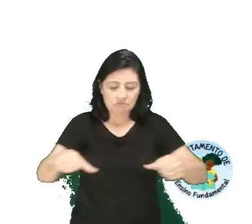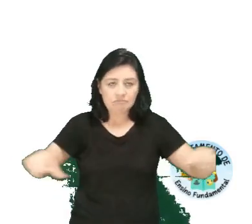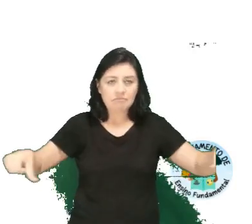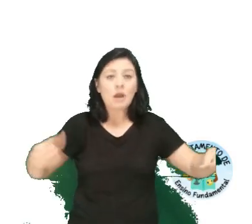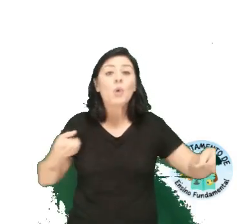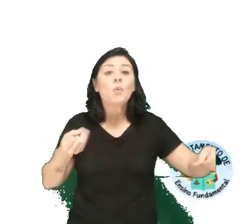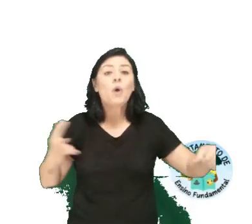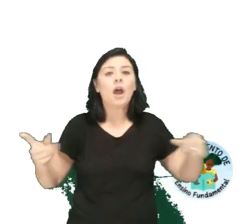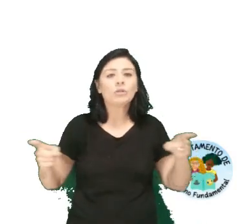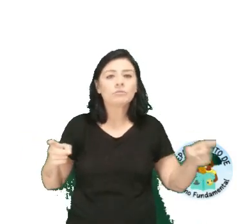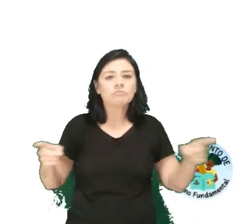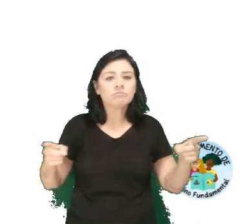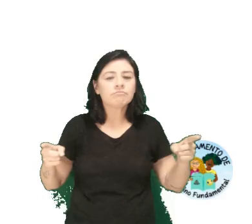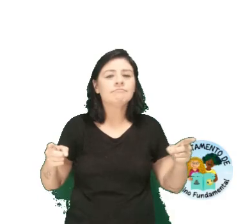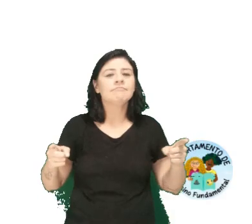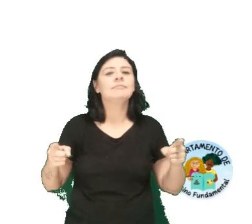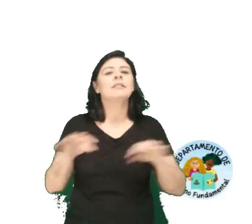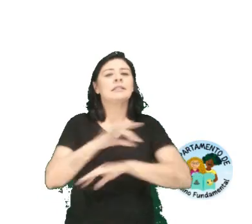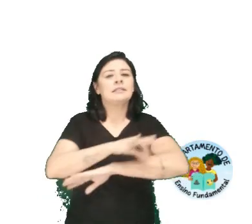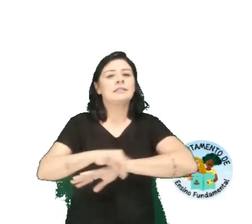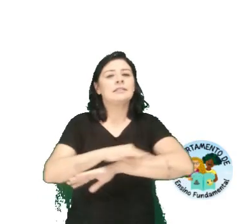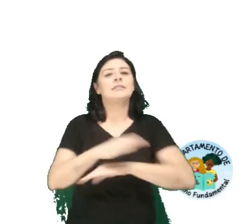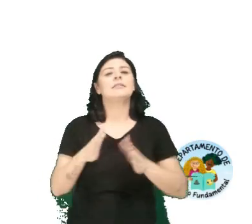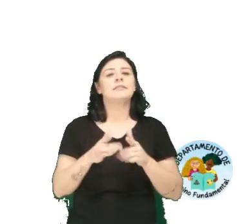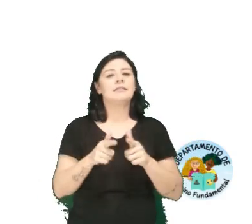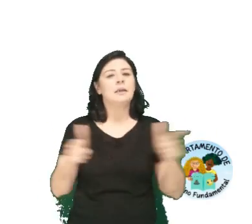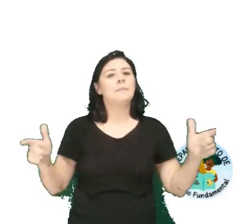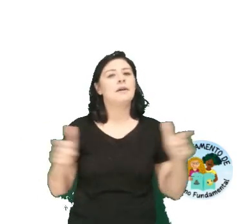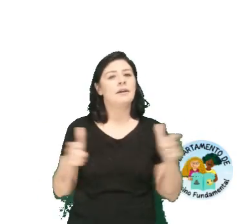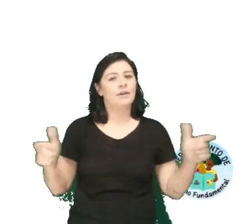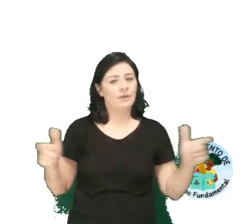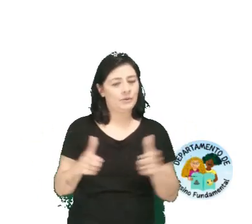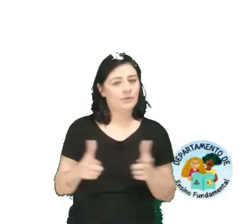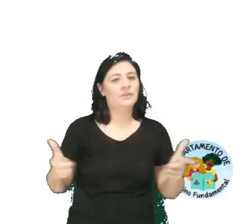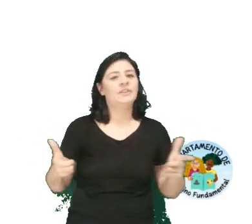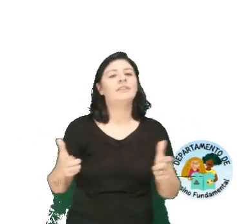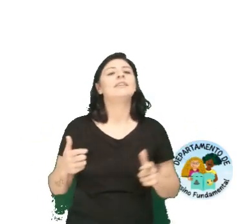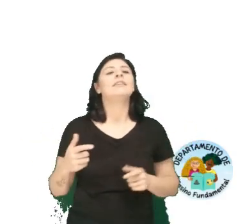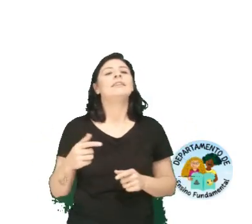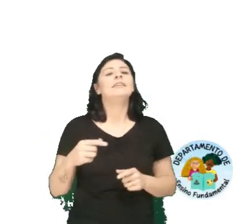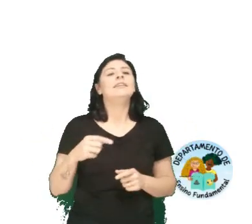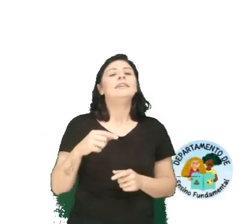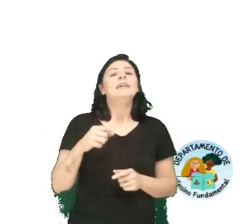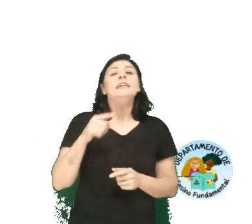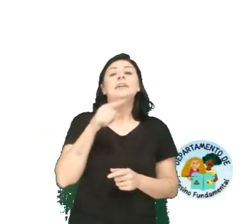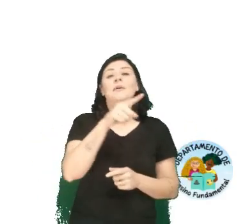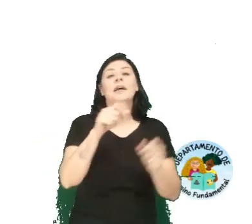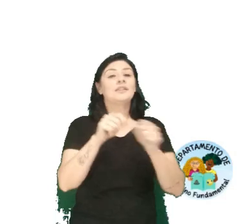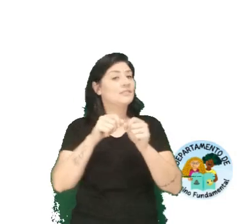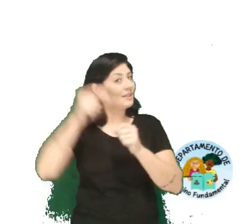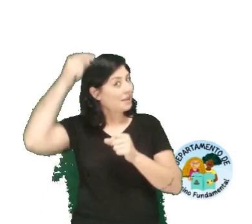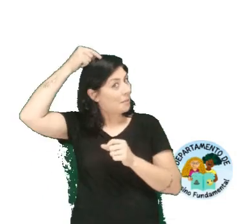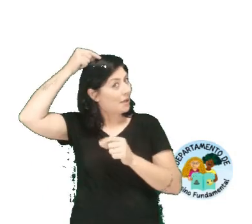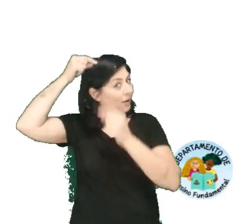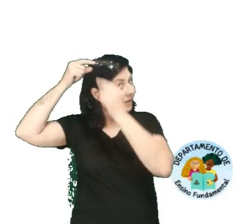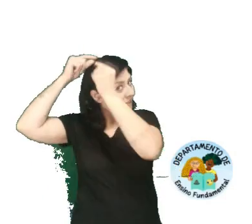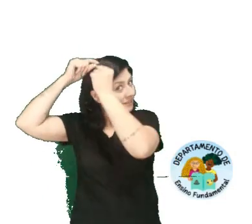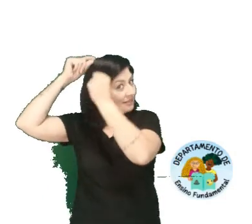irem entendendo dos instrumentos que são padronizados. Então, elas foram medindo os